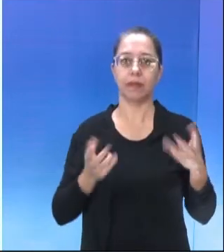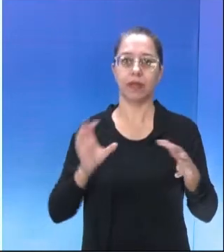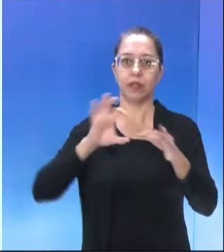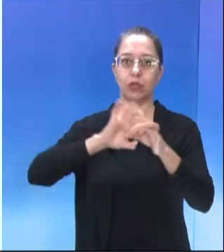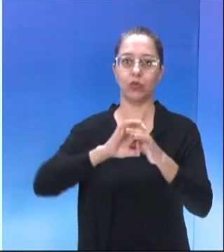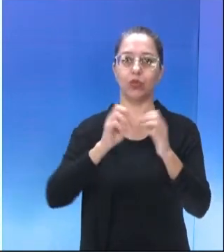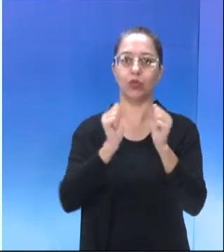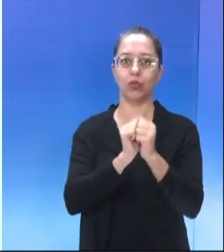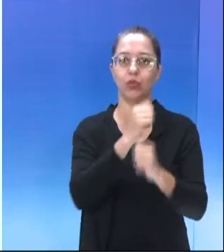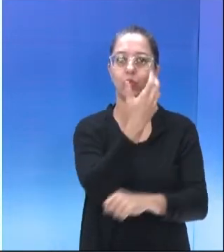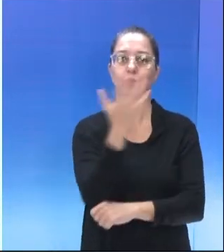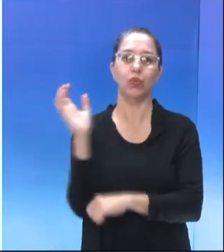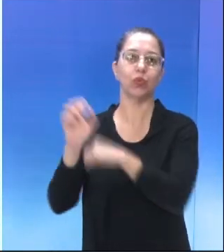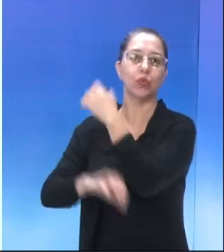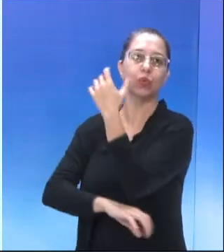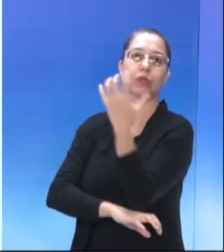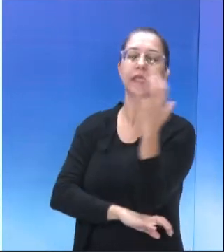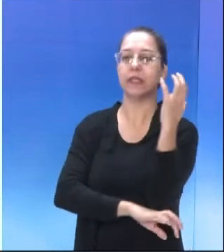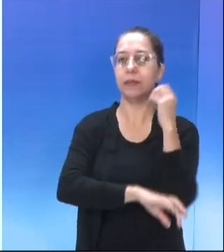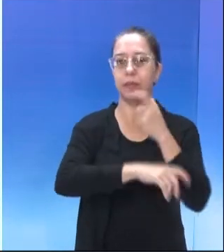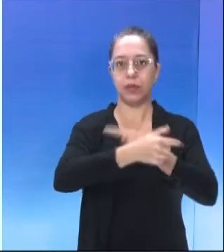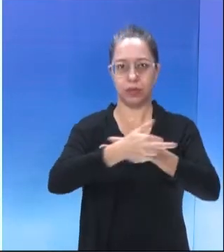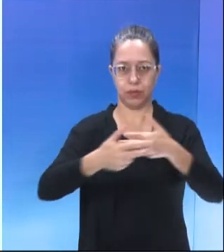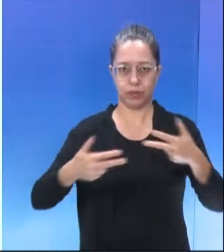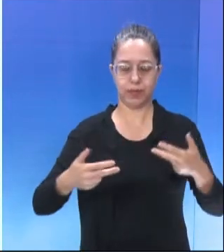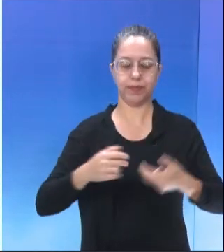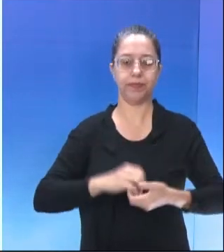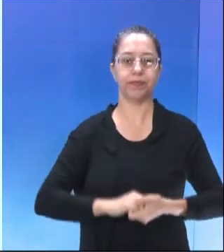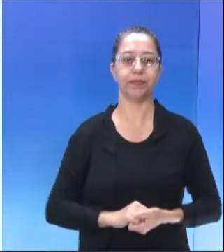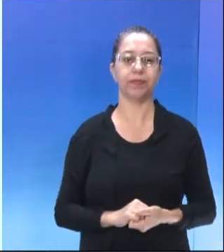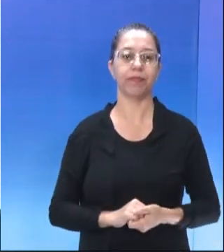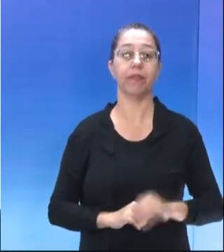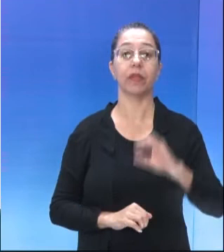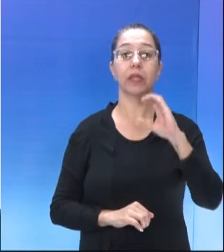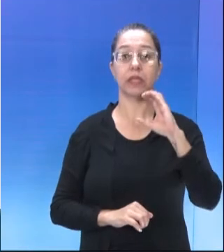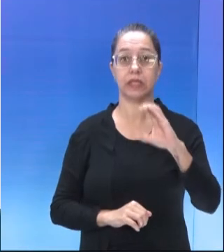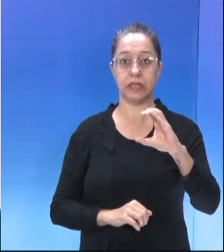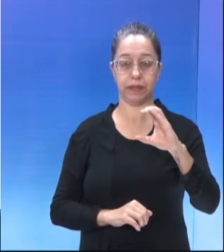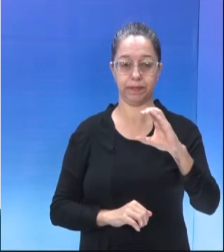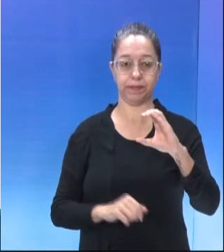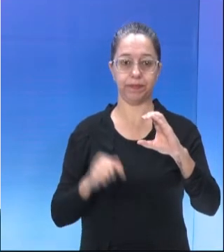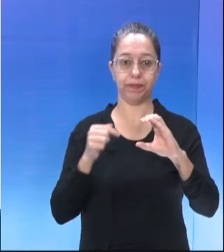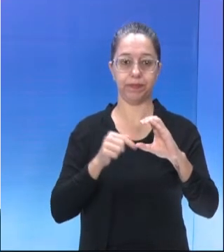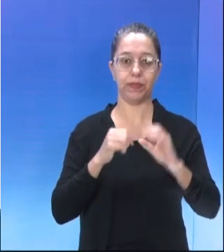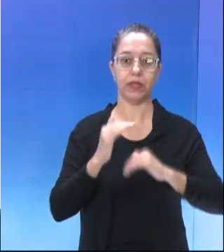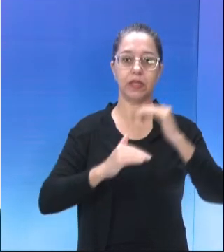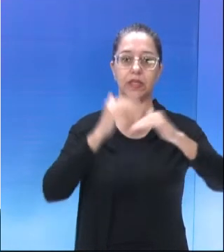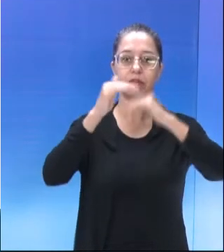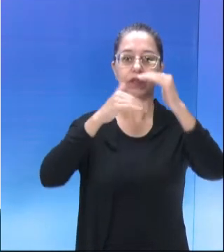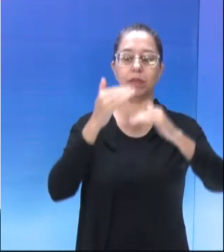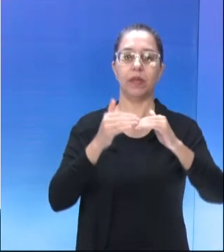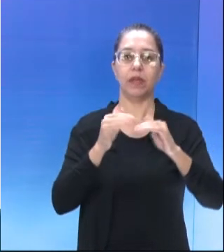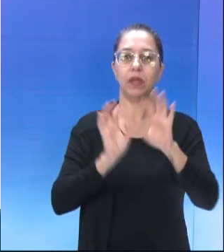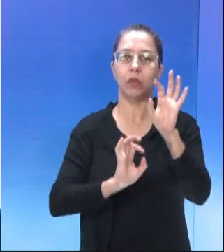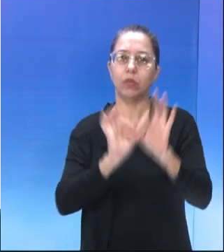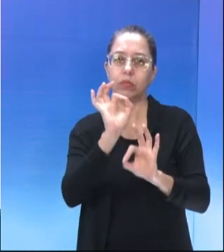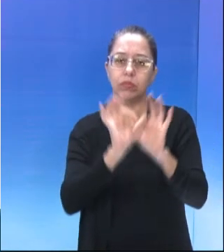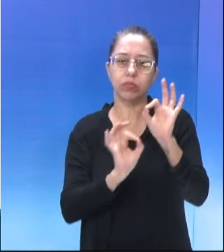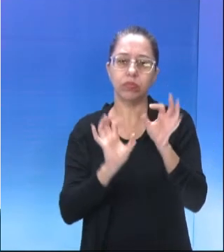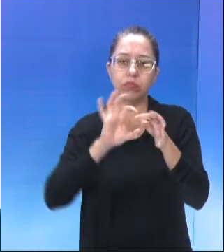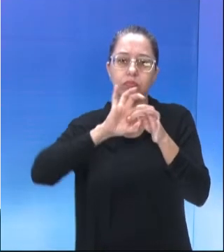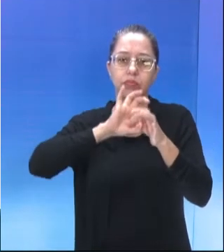que habitam nesse bioma citado aí na questão. A letra C diz assim: desenvolvimento do embrião